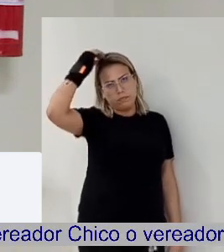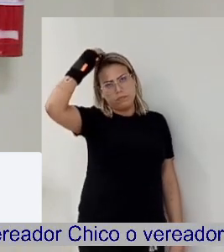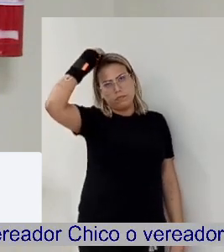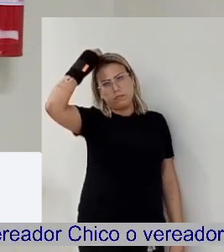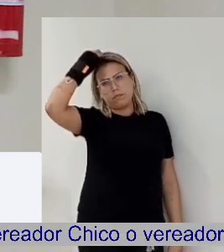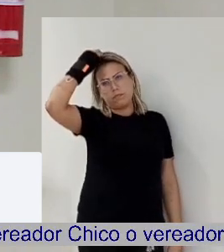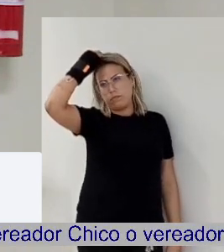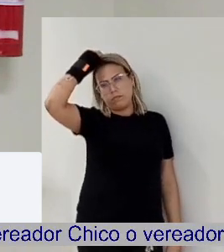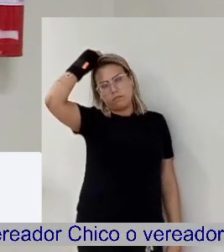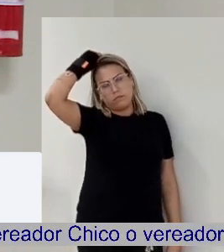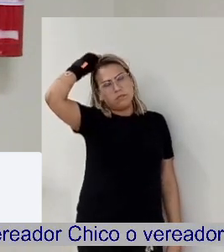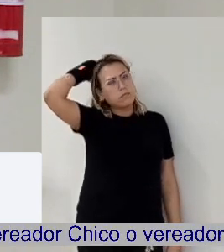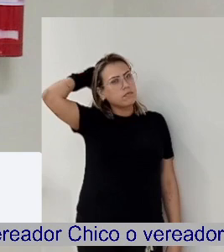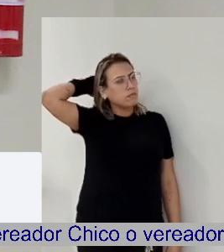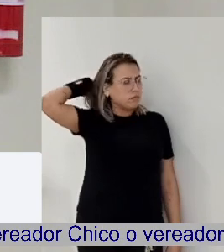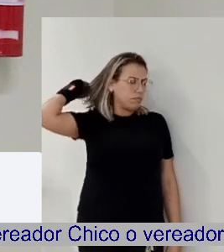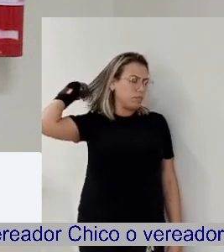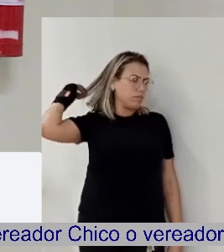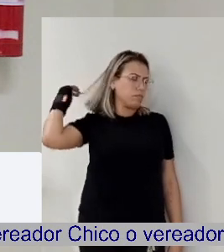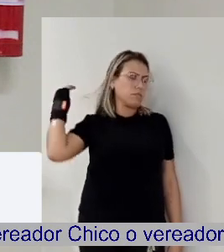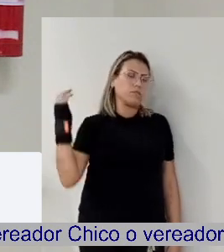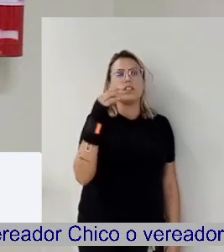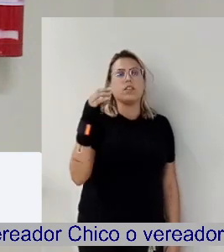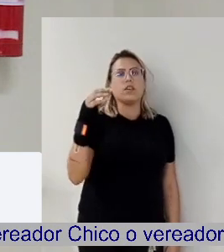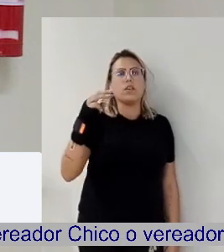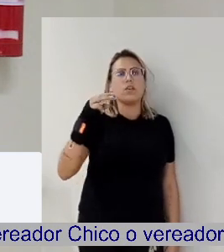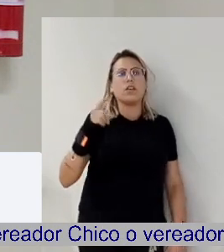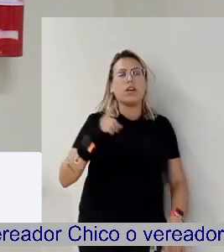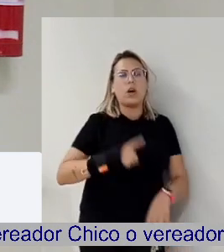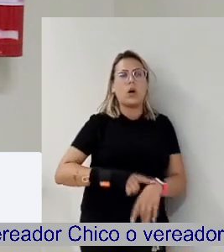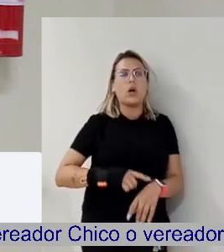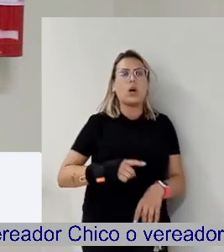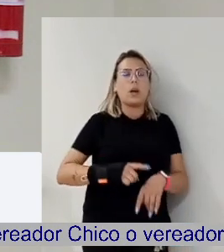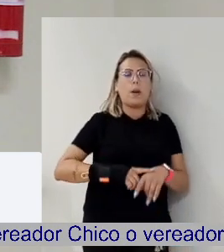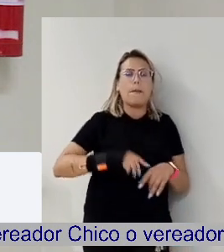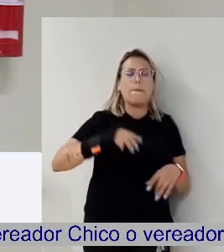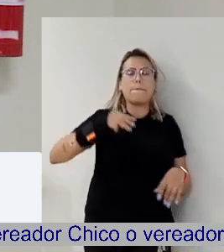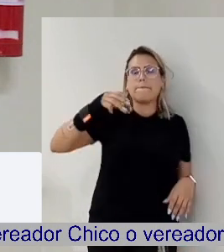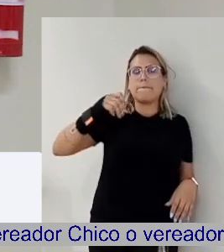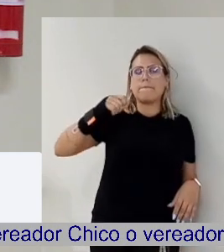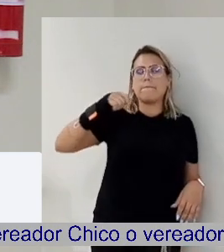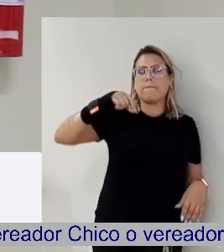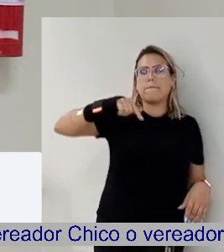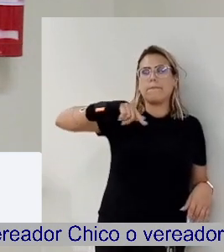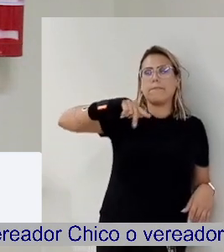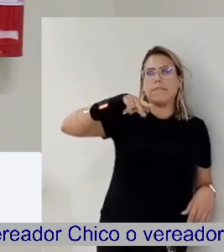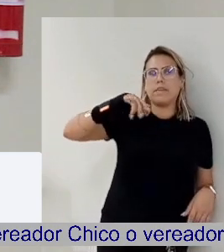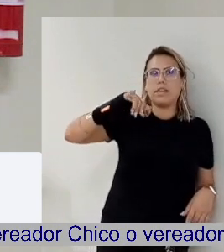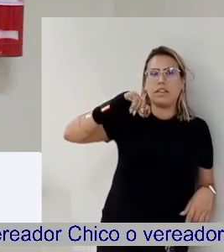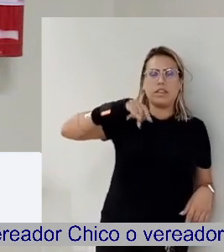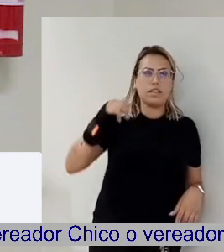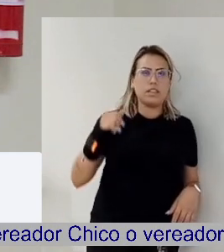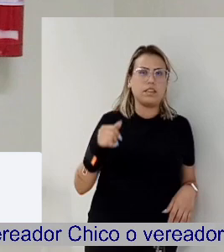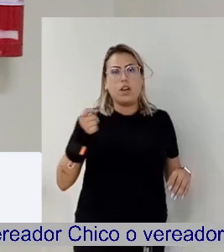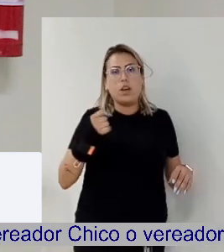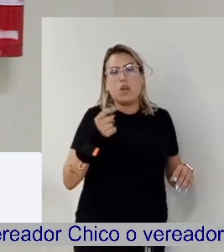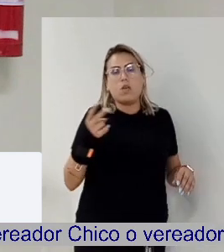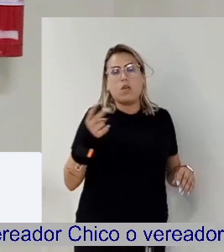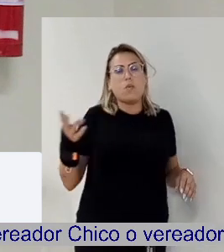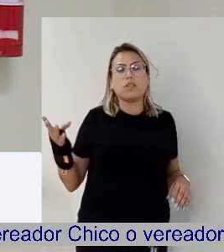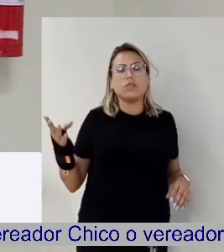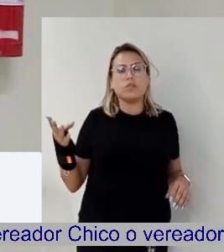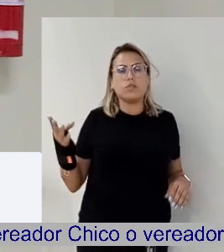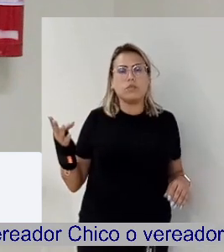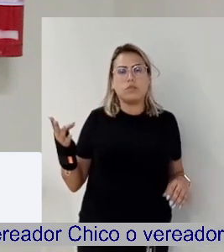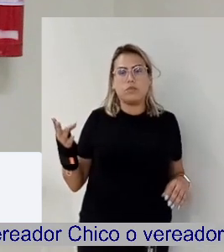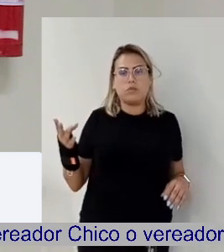Chicão em relação à H máquina mas temos essa dificuldade como quando se chega a